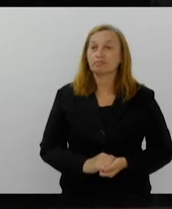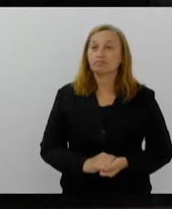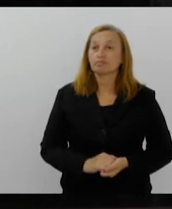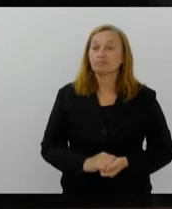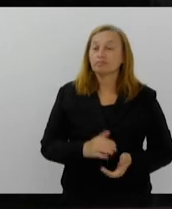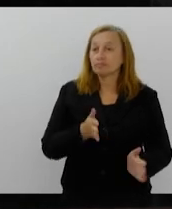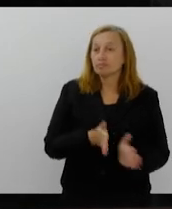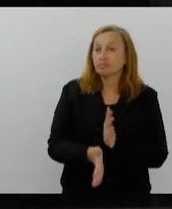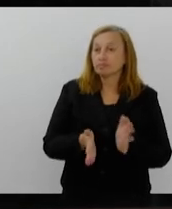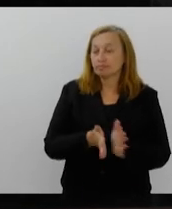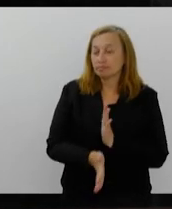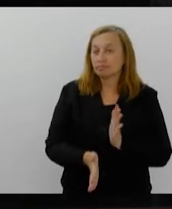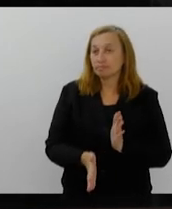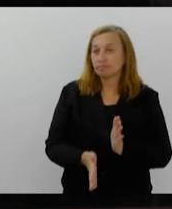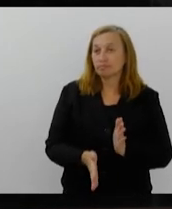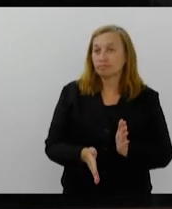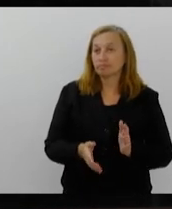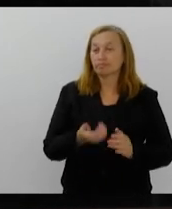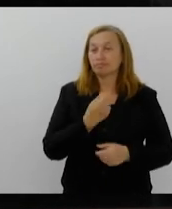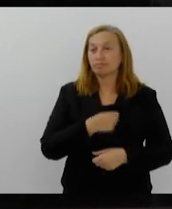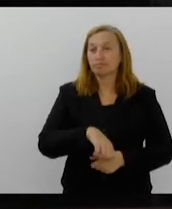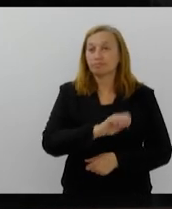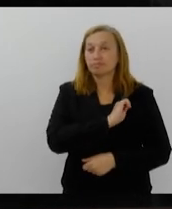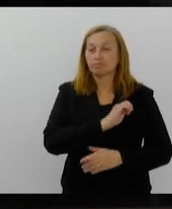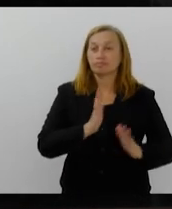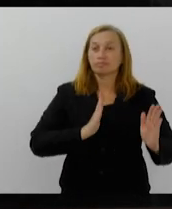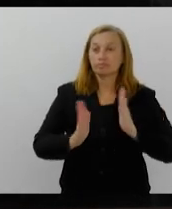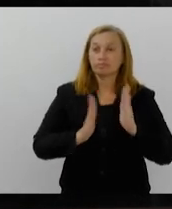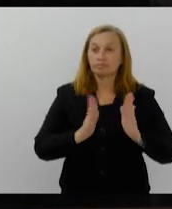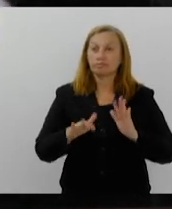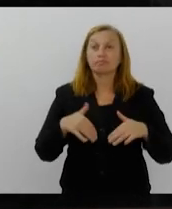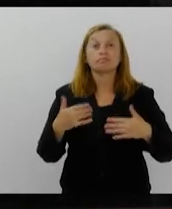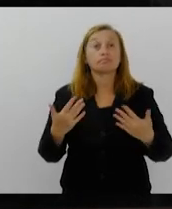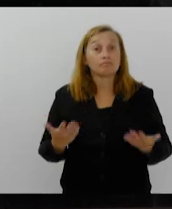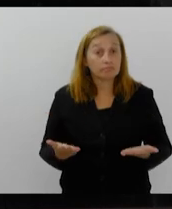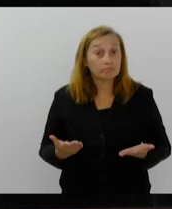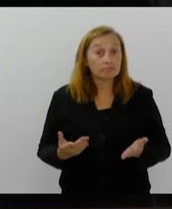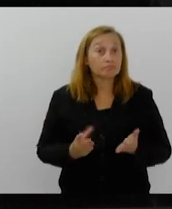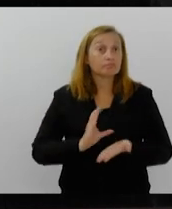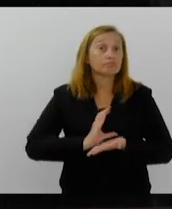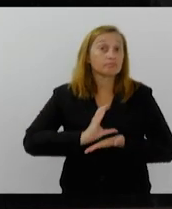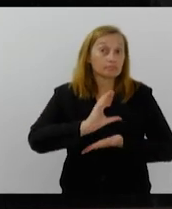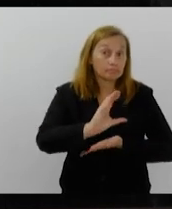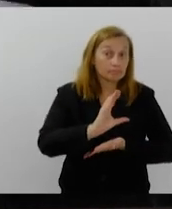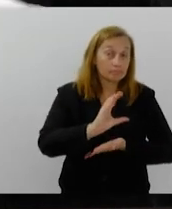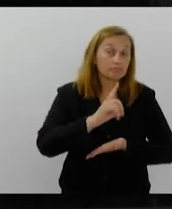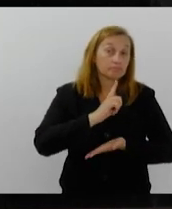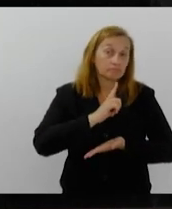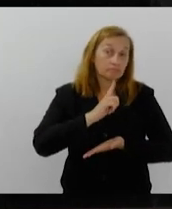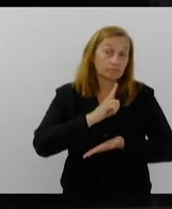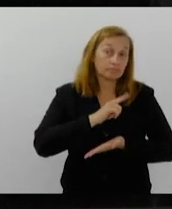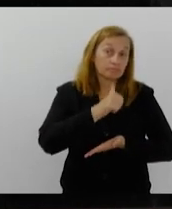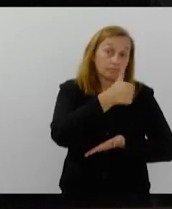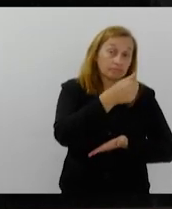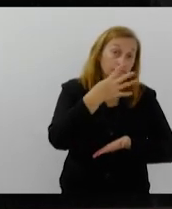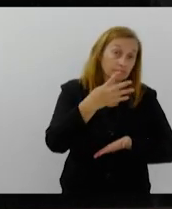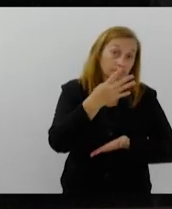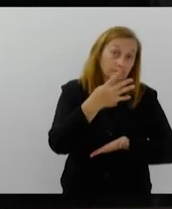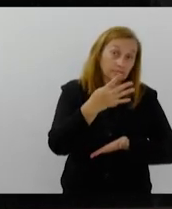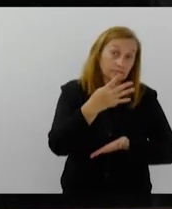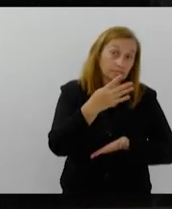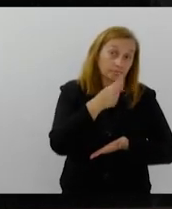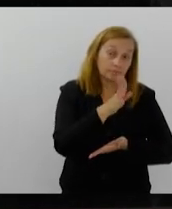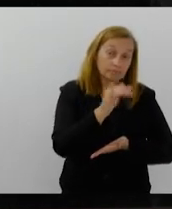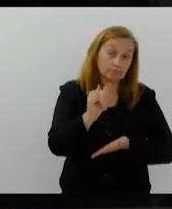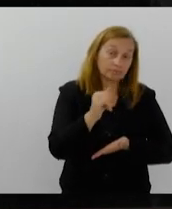despesas em pleno regime de recuperação fiscal. Ou seja, um orçamento que tem um déficit de 14 bi não